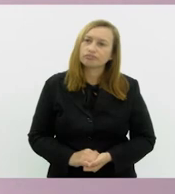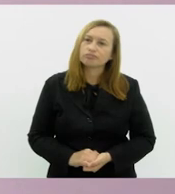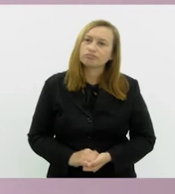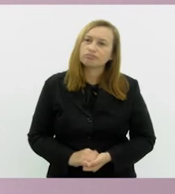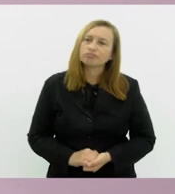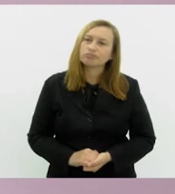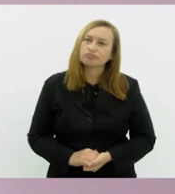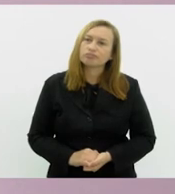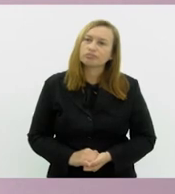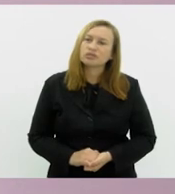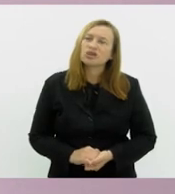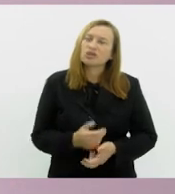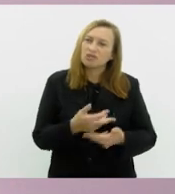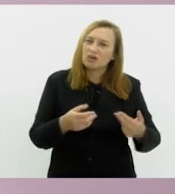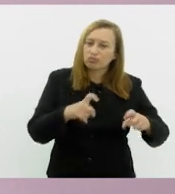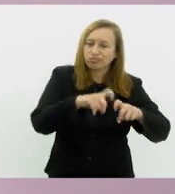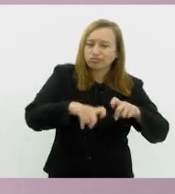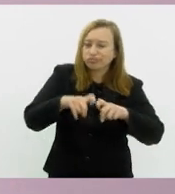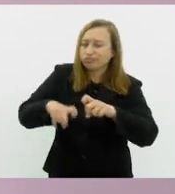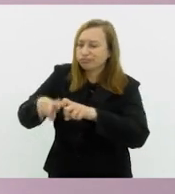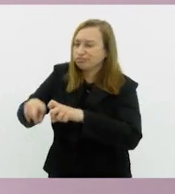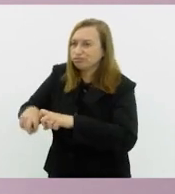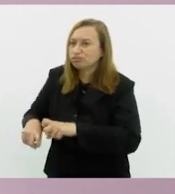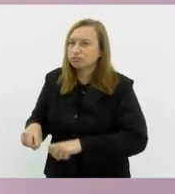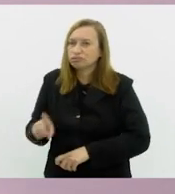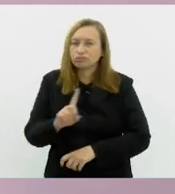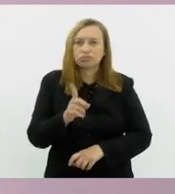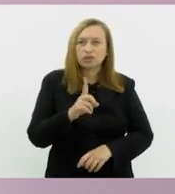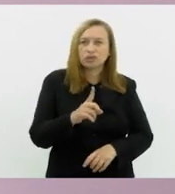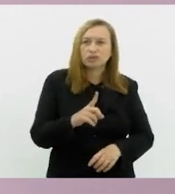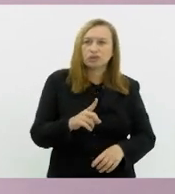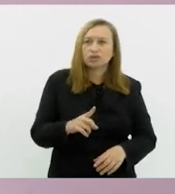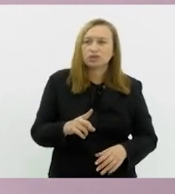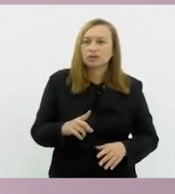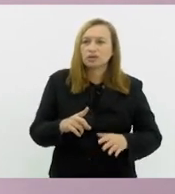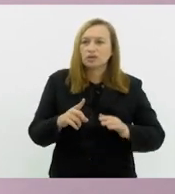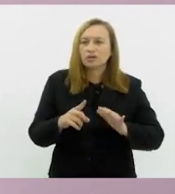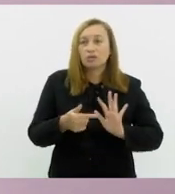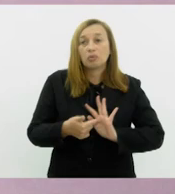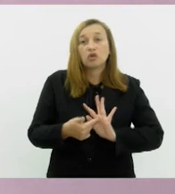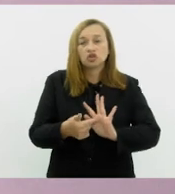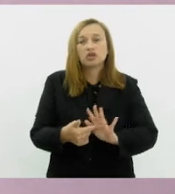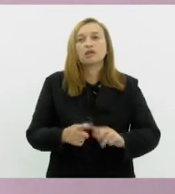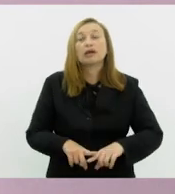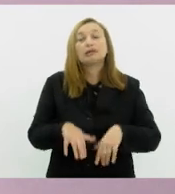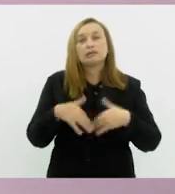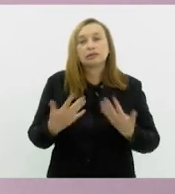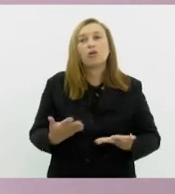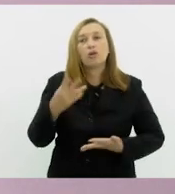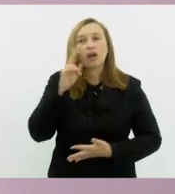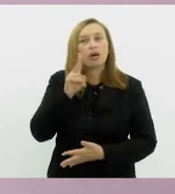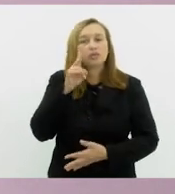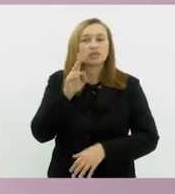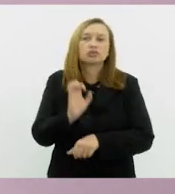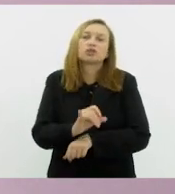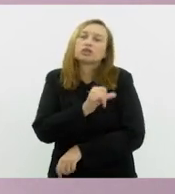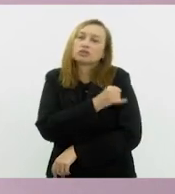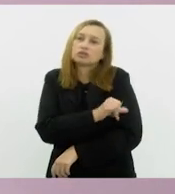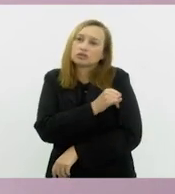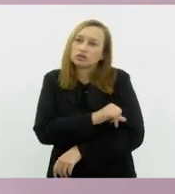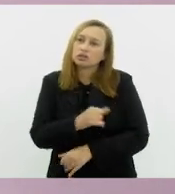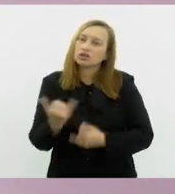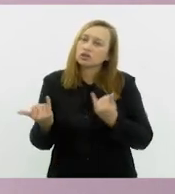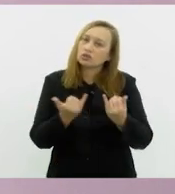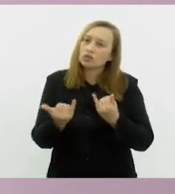de estupro, e muitas vezes esses casos não são os casos que vêm à tona. Então, lembrar que no Estado do Rio de Janeiro, dados